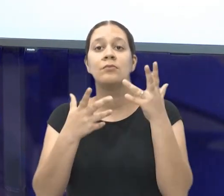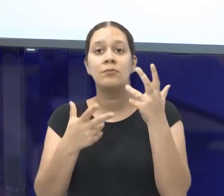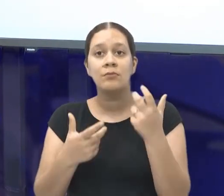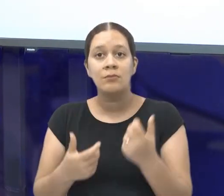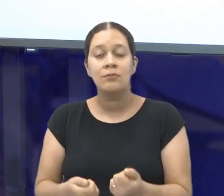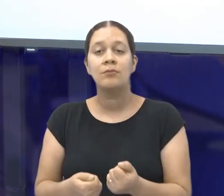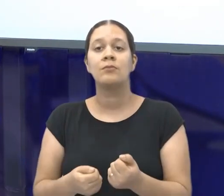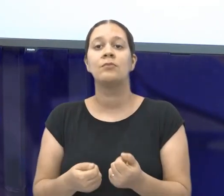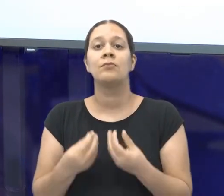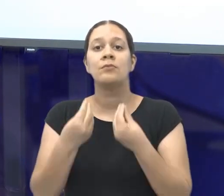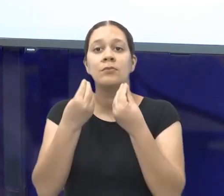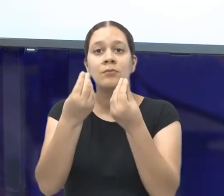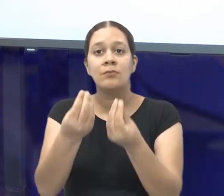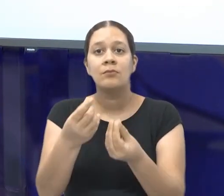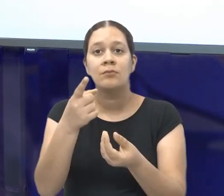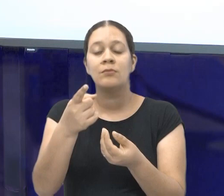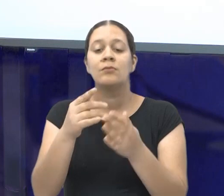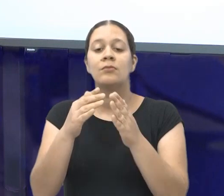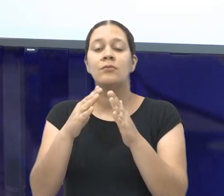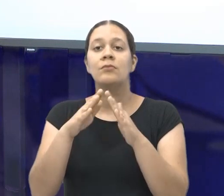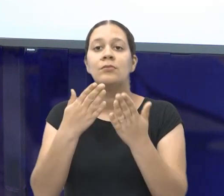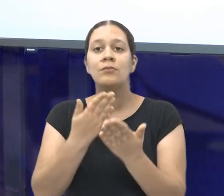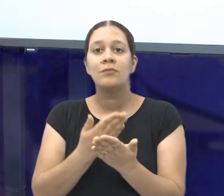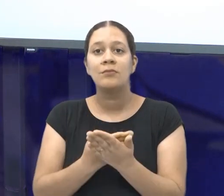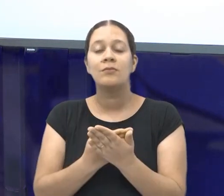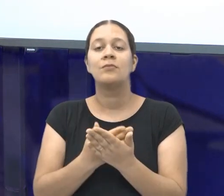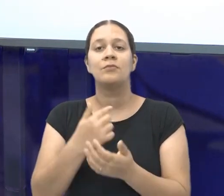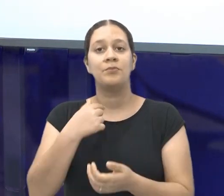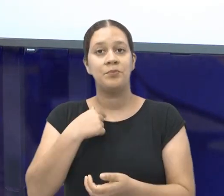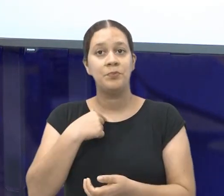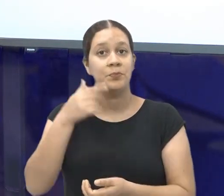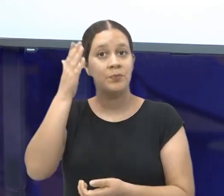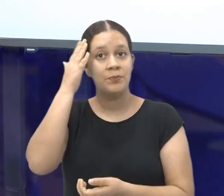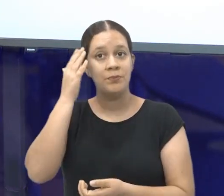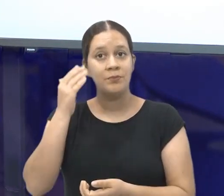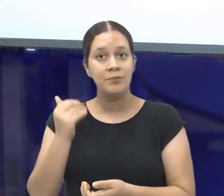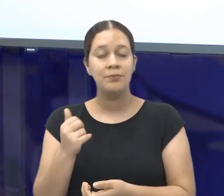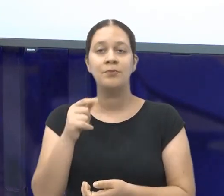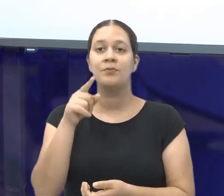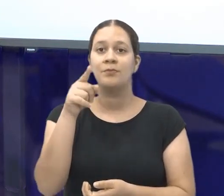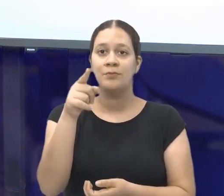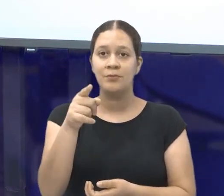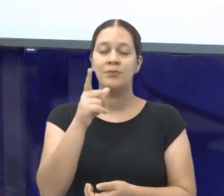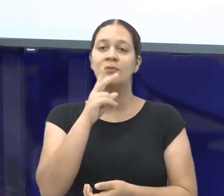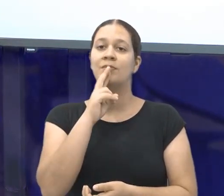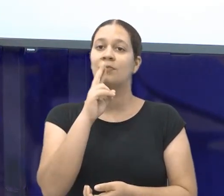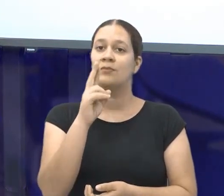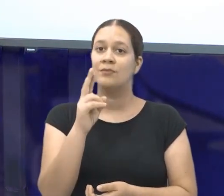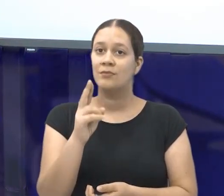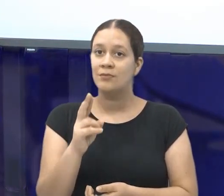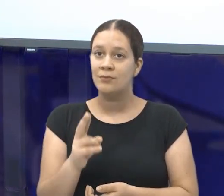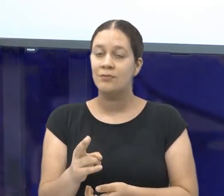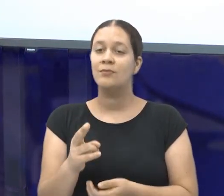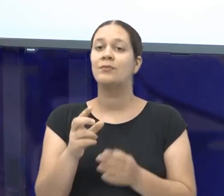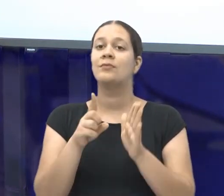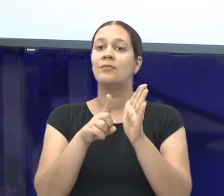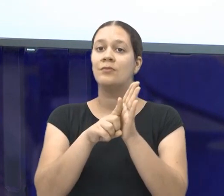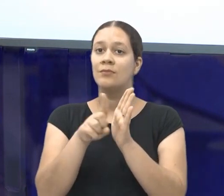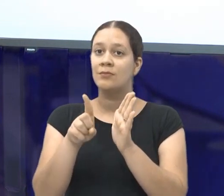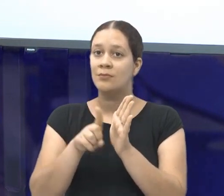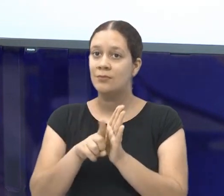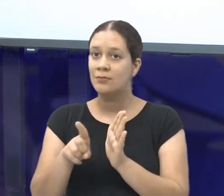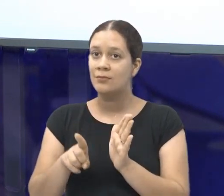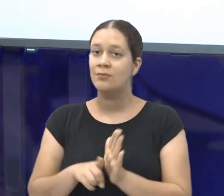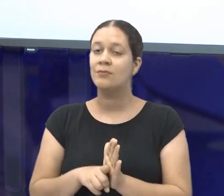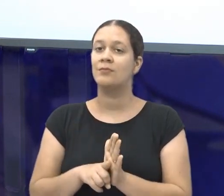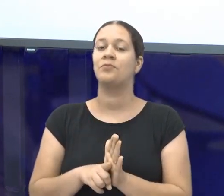da escola e pega o seu caderno. Porque eu sei que alguns de vocês responderam estas questões no